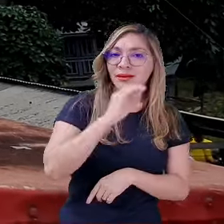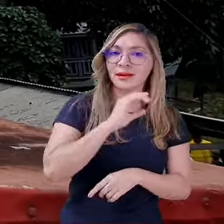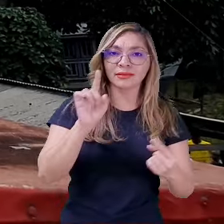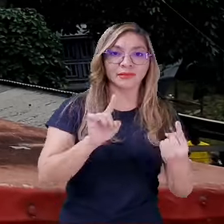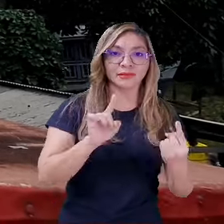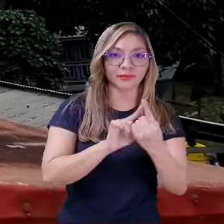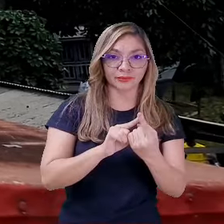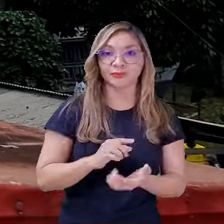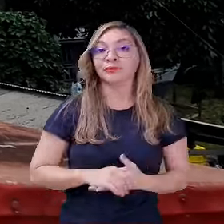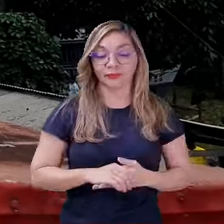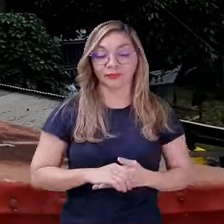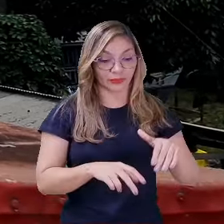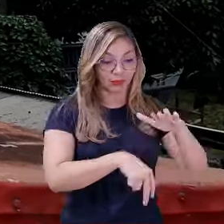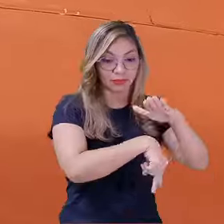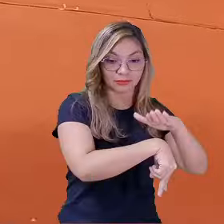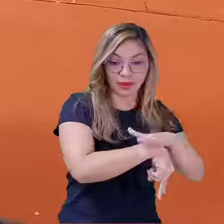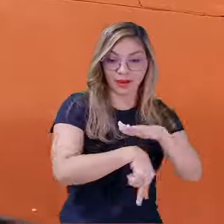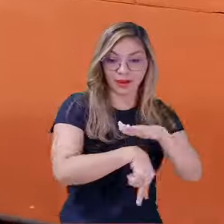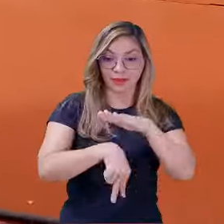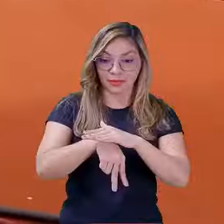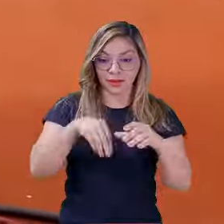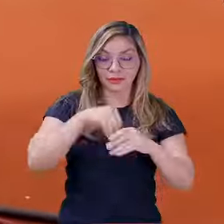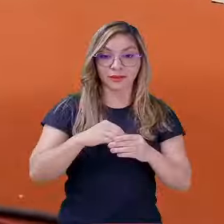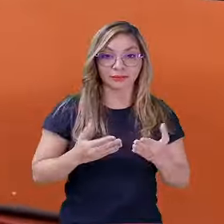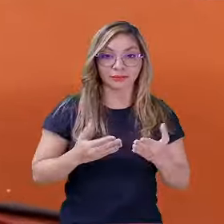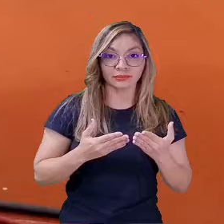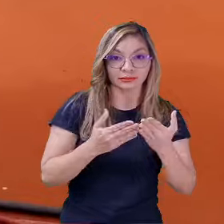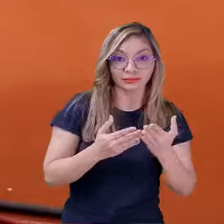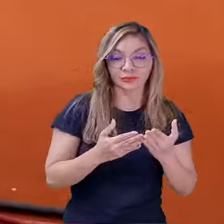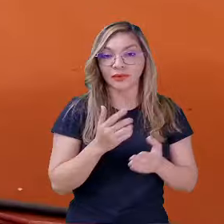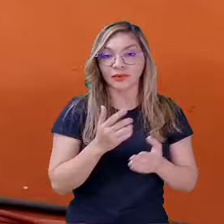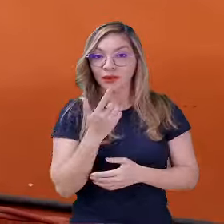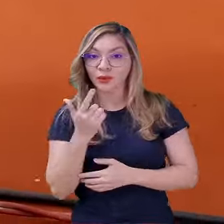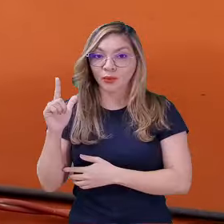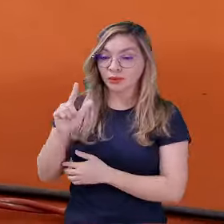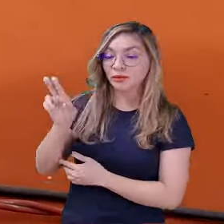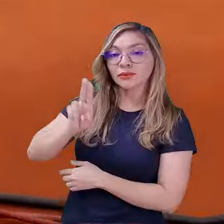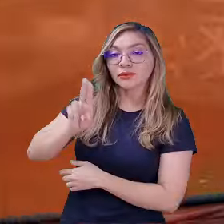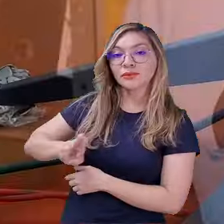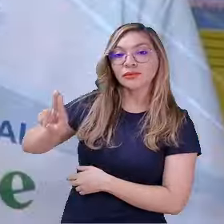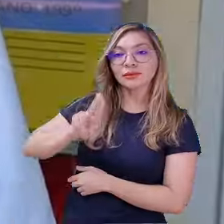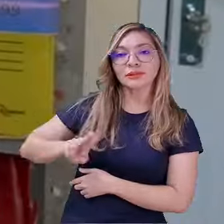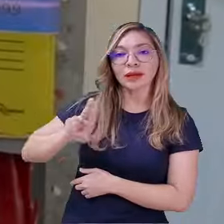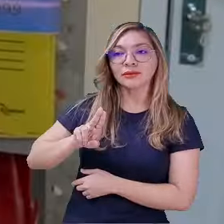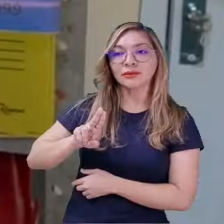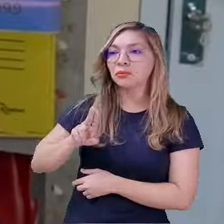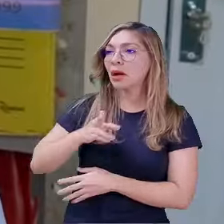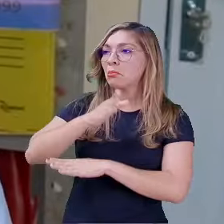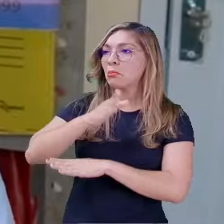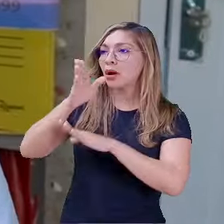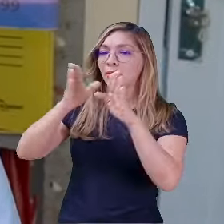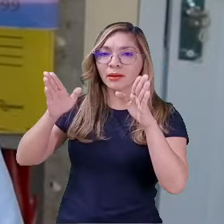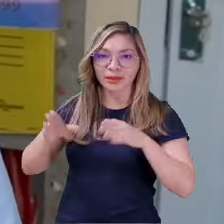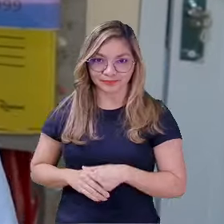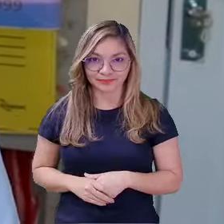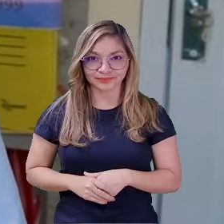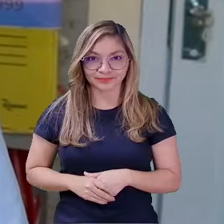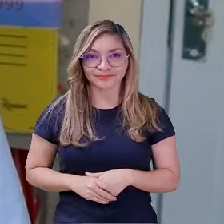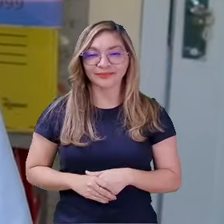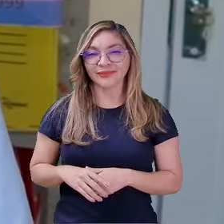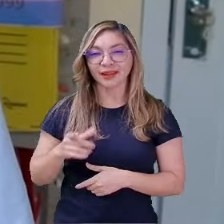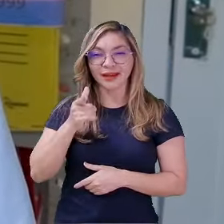foram instalados a bordo da embarcação. Uma outra unidade foi utilizada como unidade móvel. Vindo anteriormente, nós